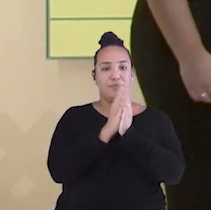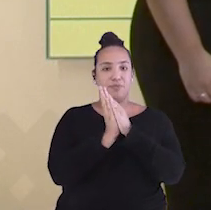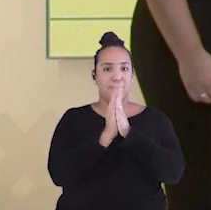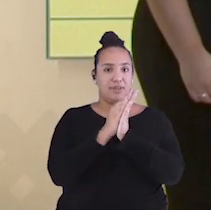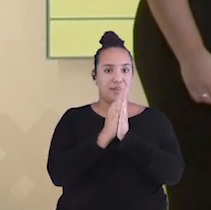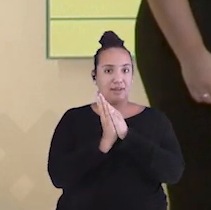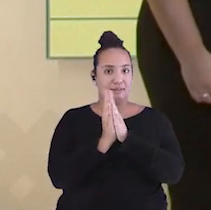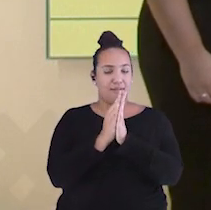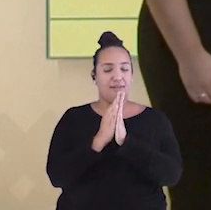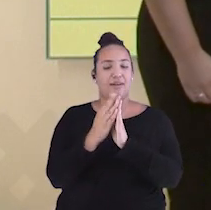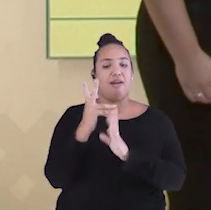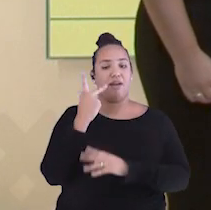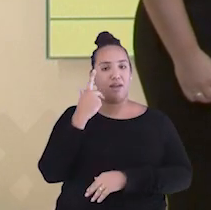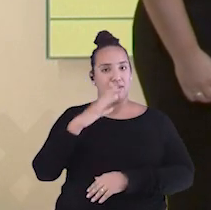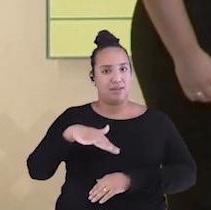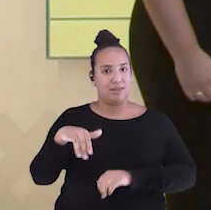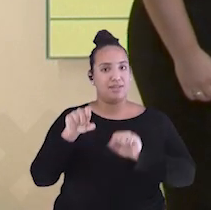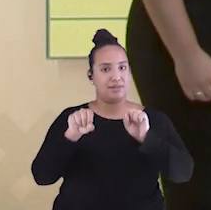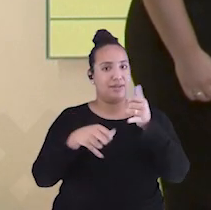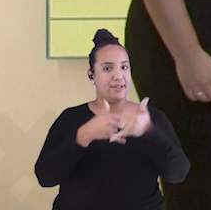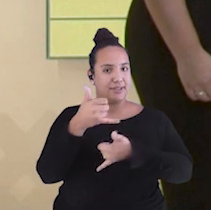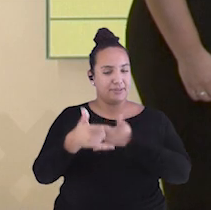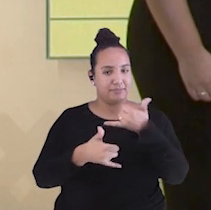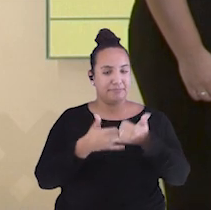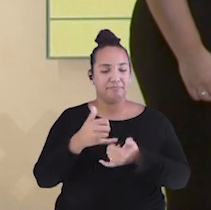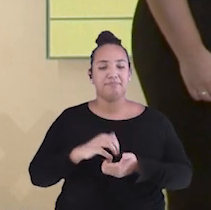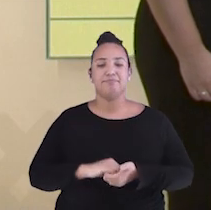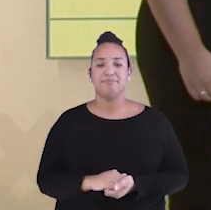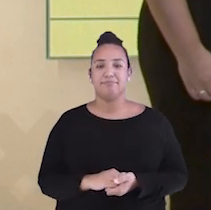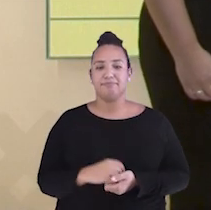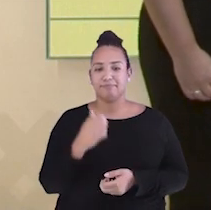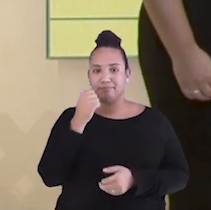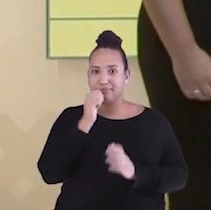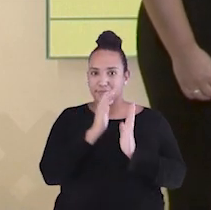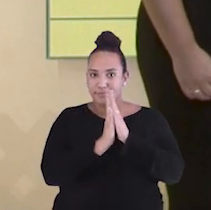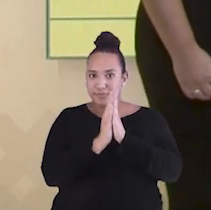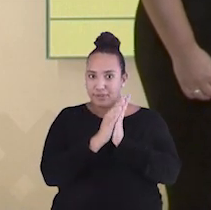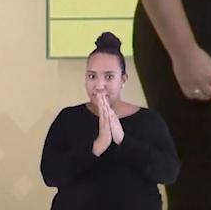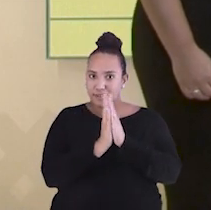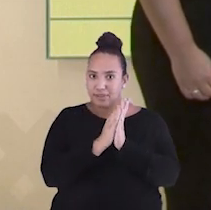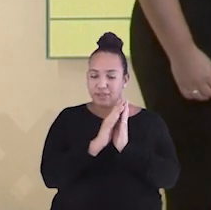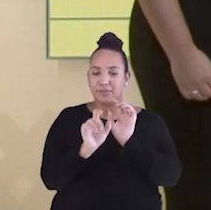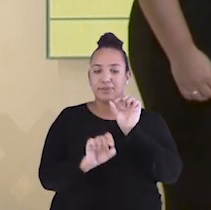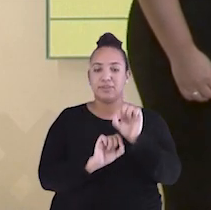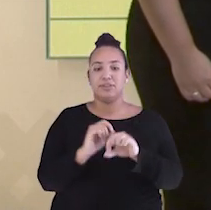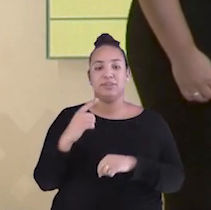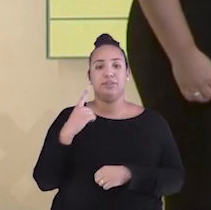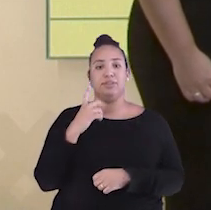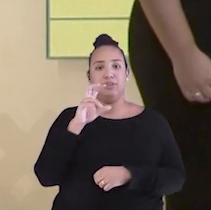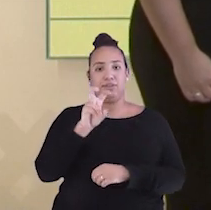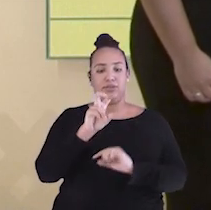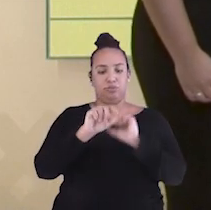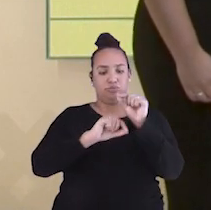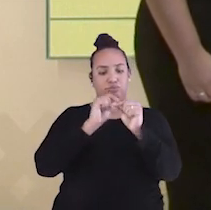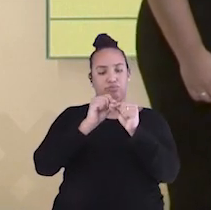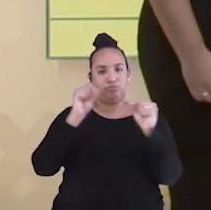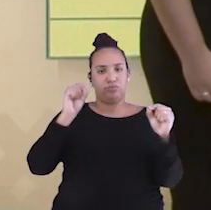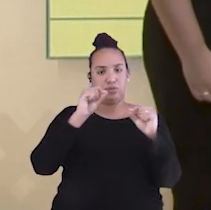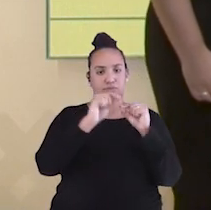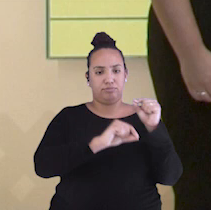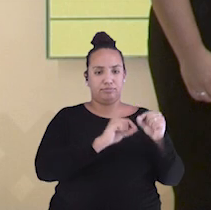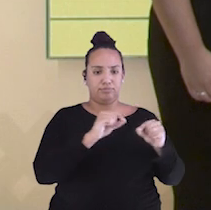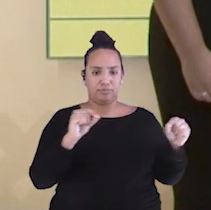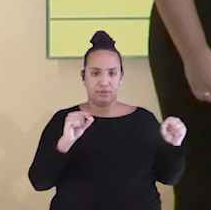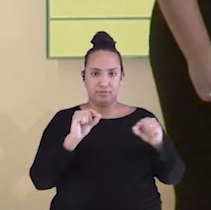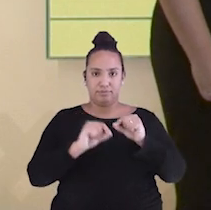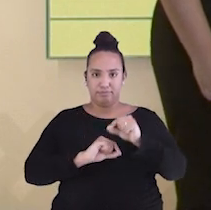bonecas para as crianças brincarem. Essas bonecas eram feitas com 5 nós. E em